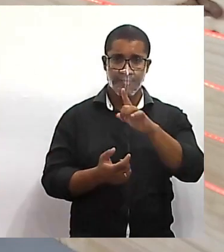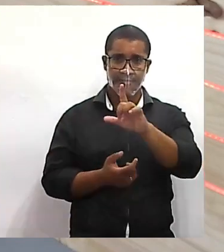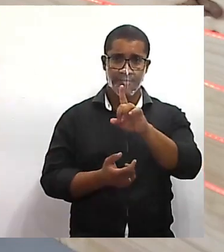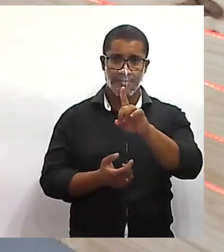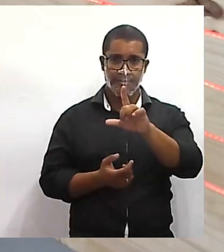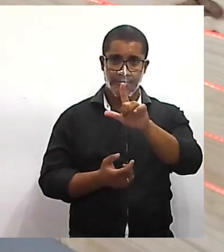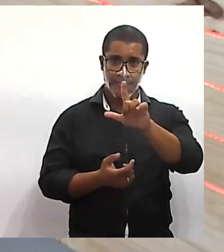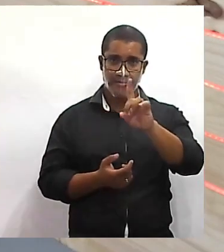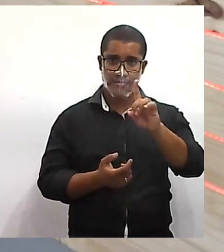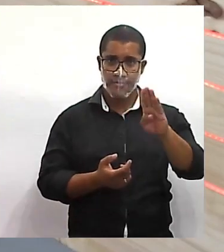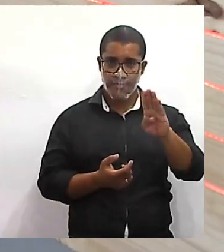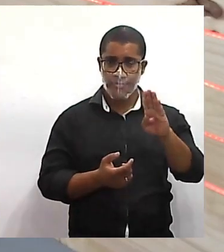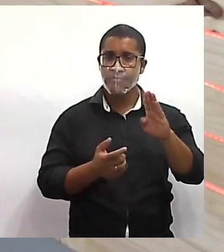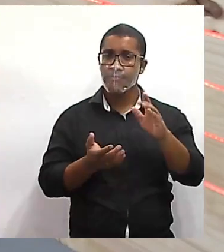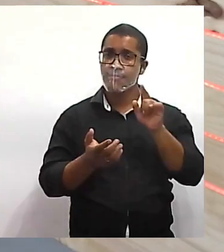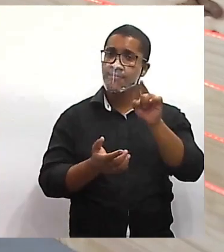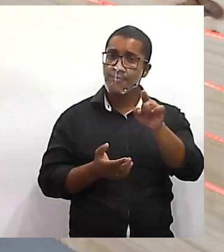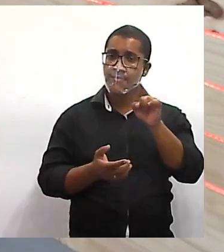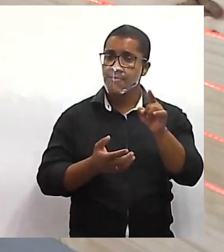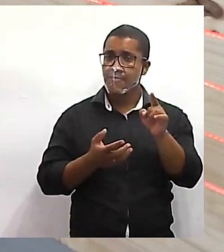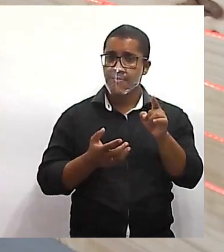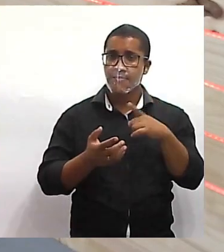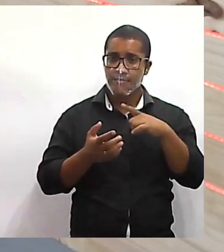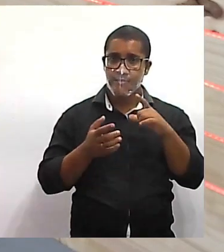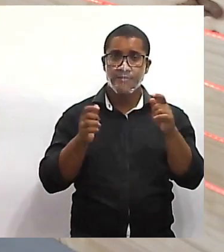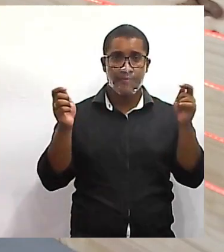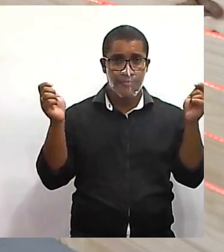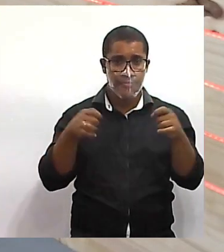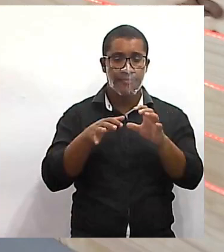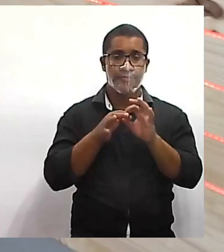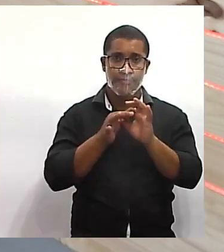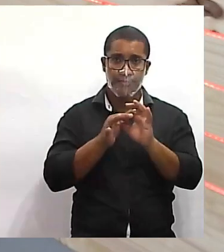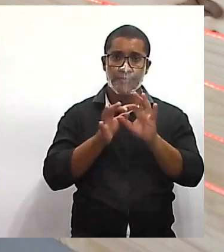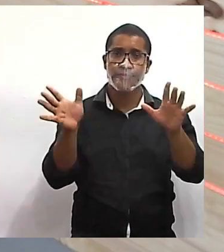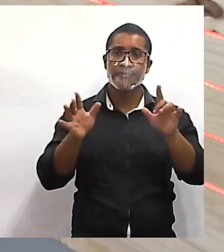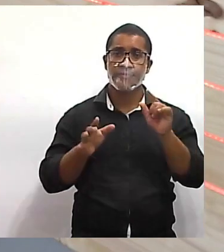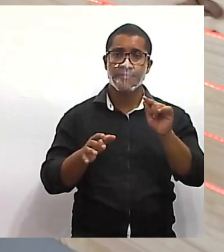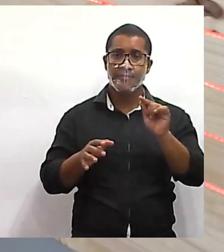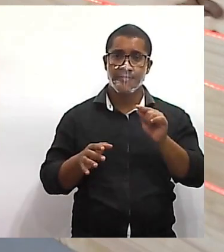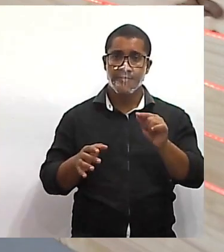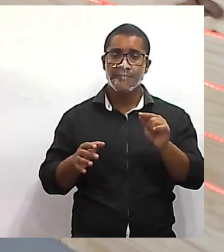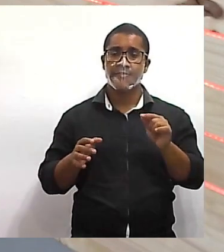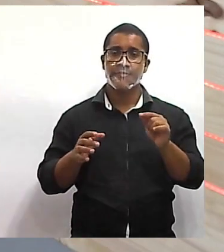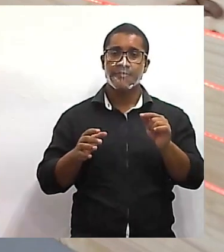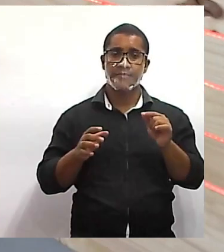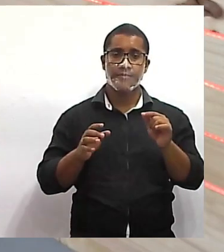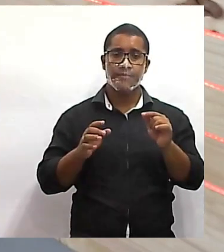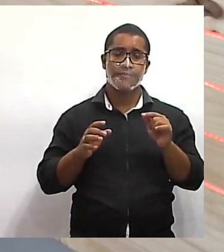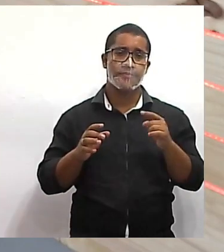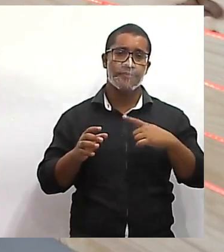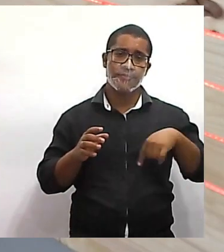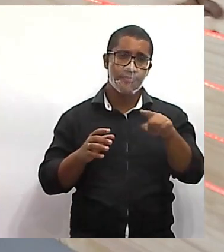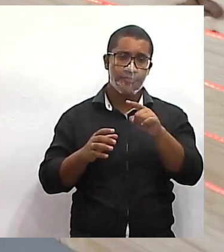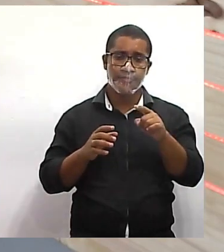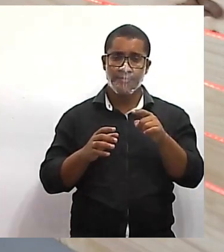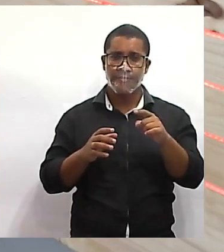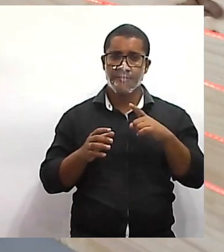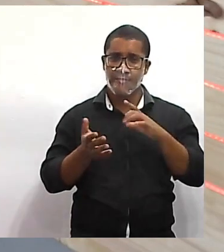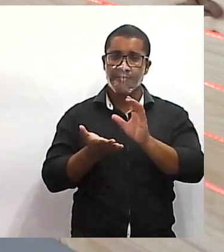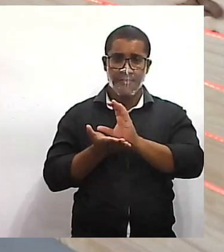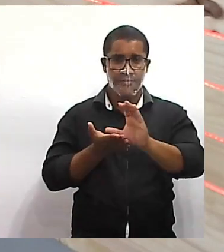LDB que trouxe um espírito também, como a nossa Constituição,